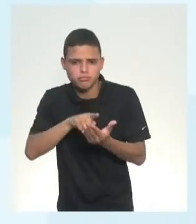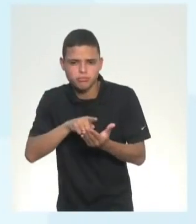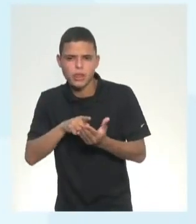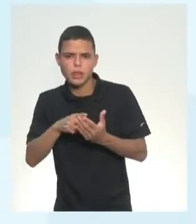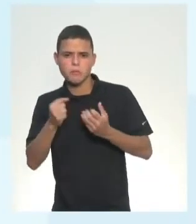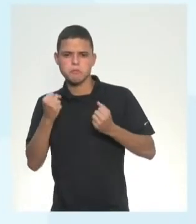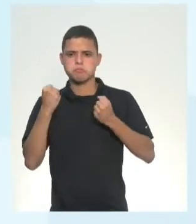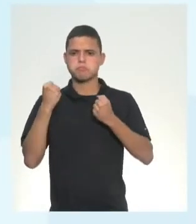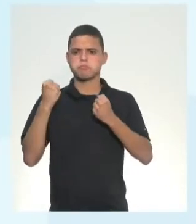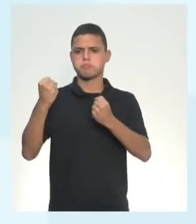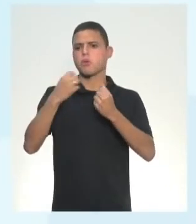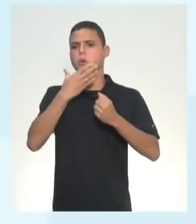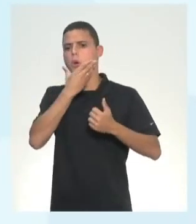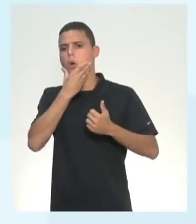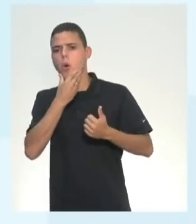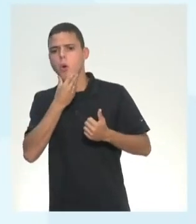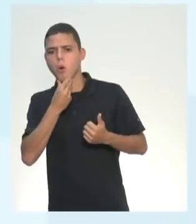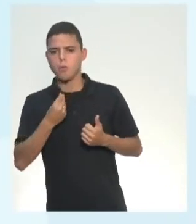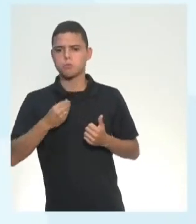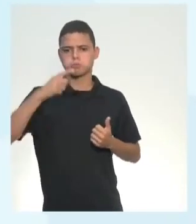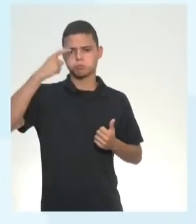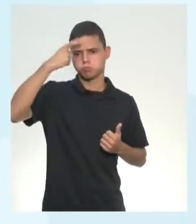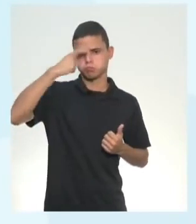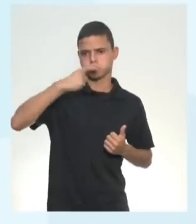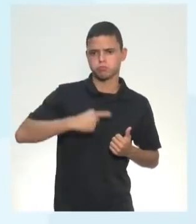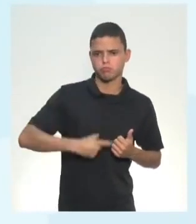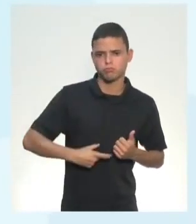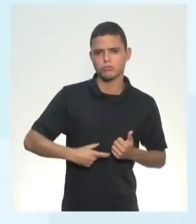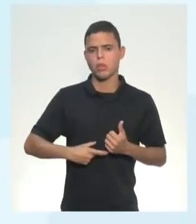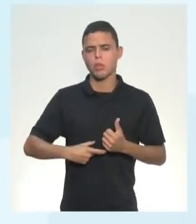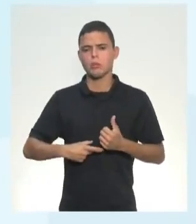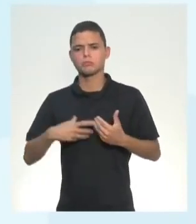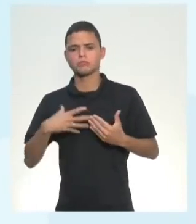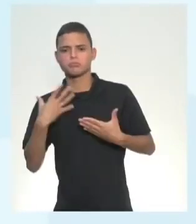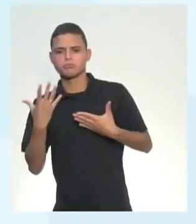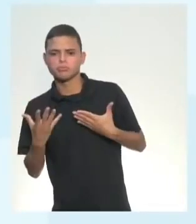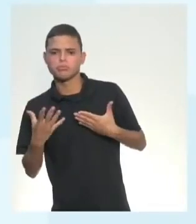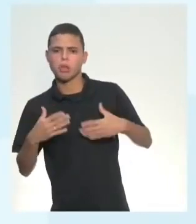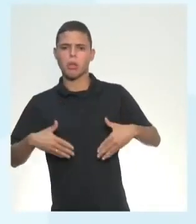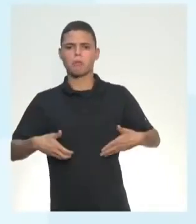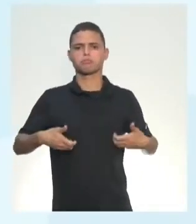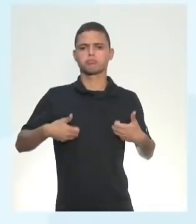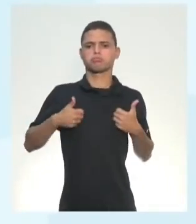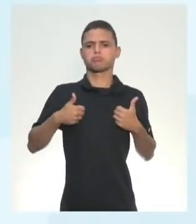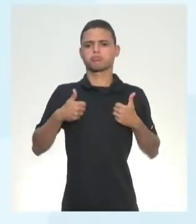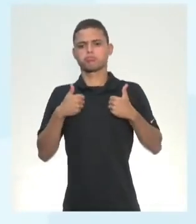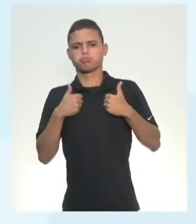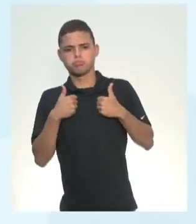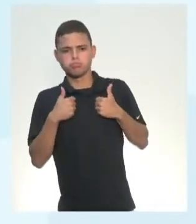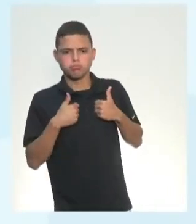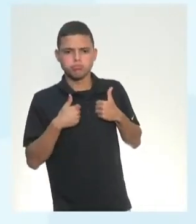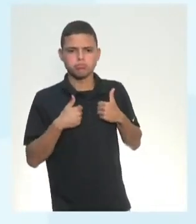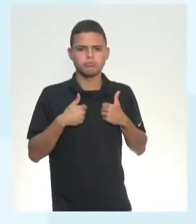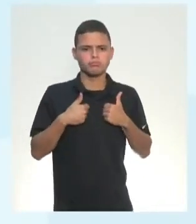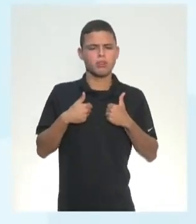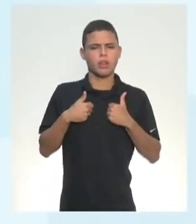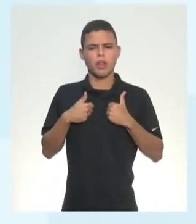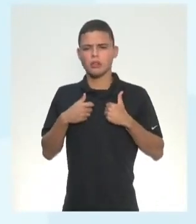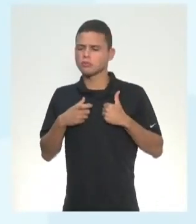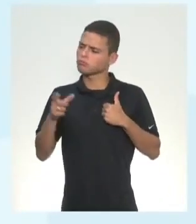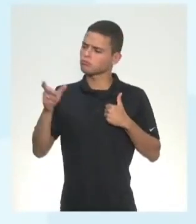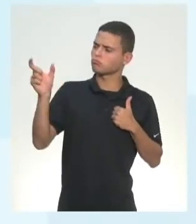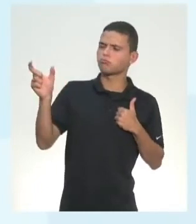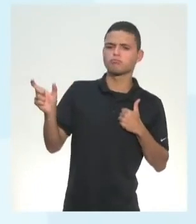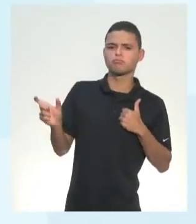verdadeiramente máscula. Como se ostentasse certa arrogância. Não se distinguia